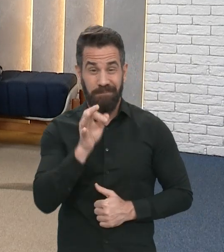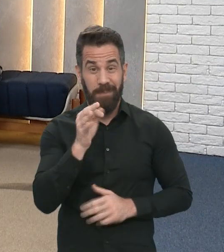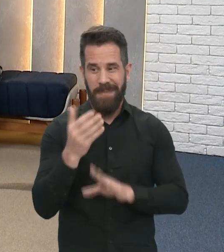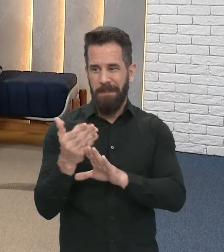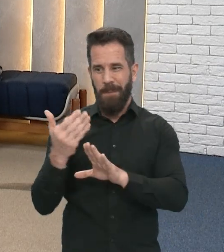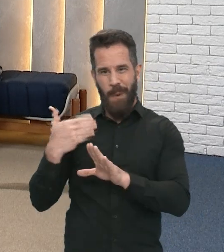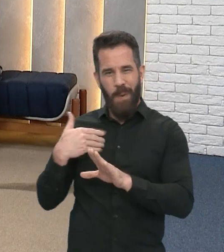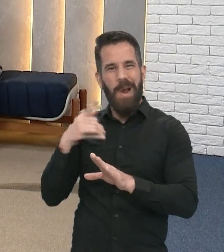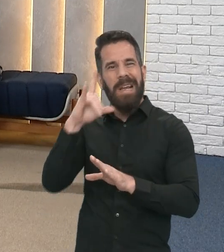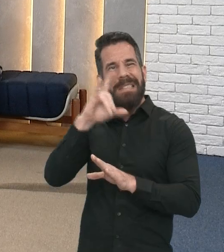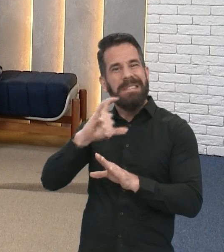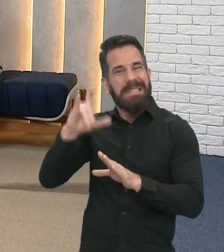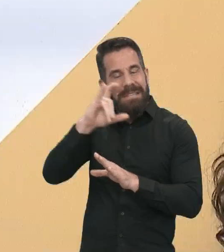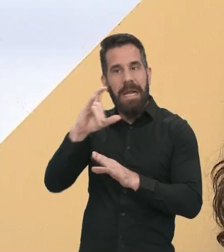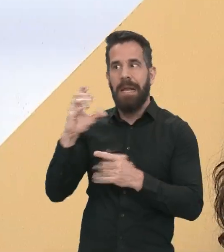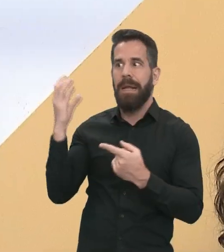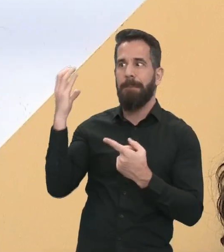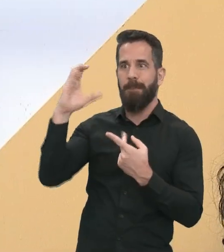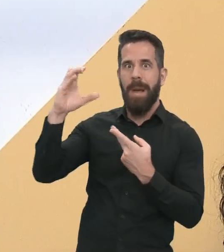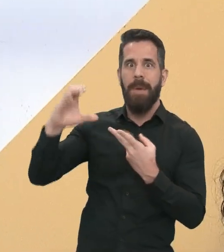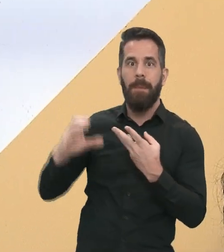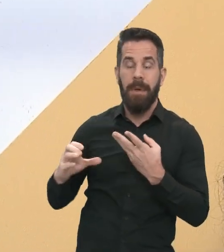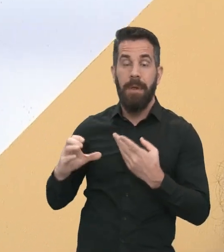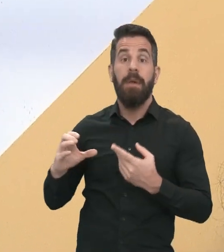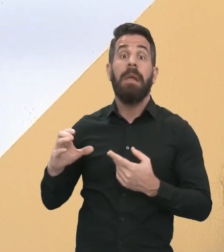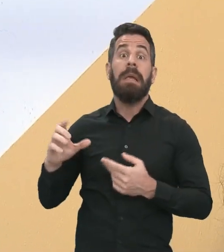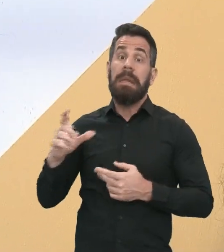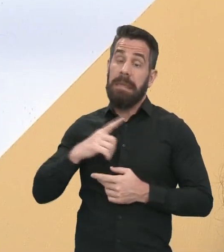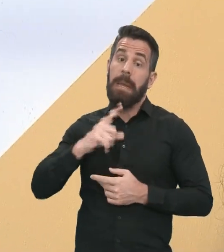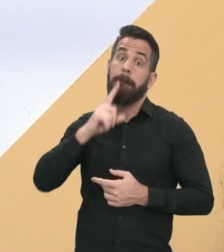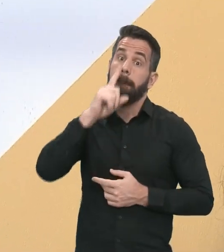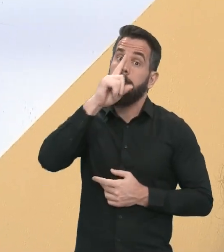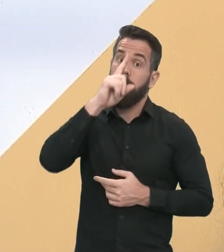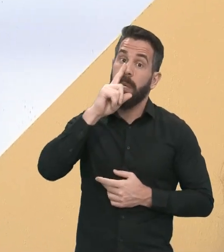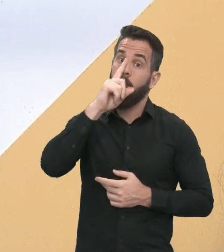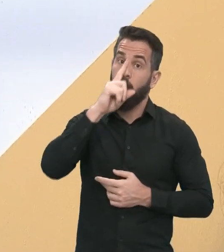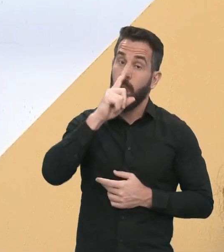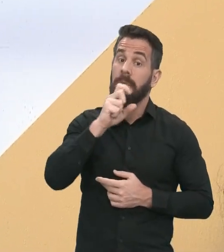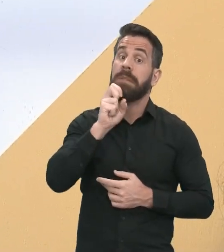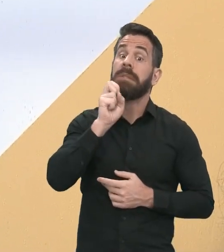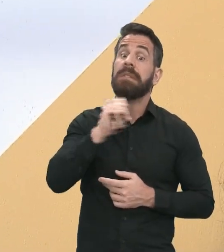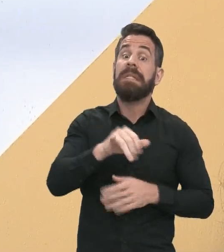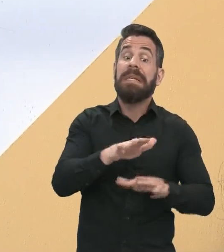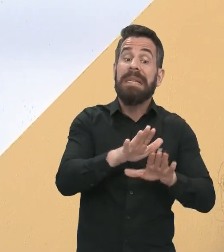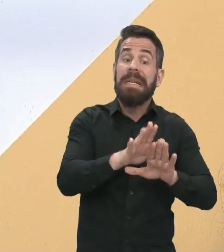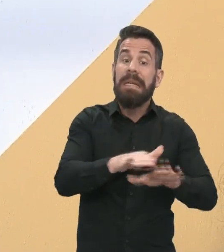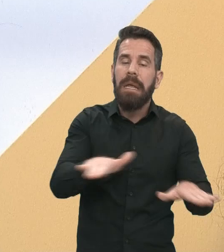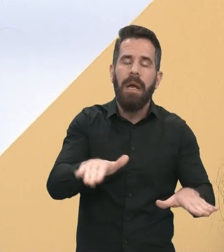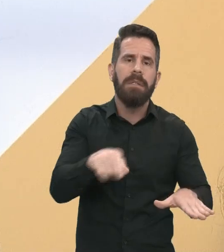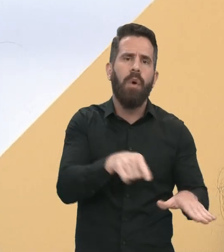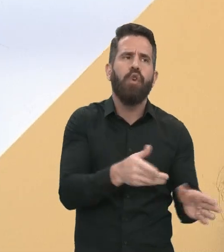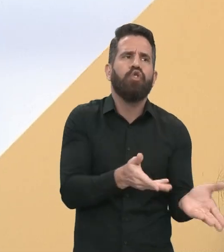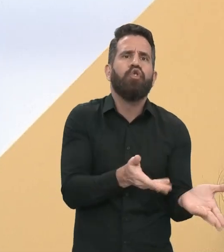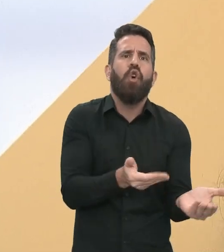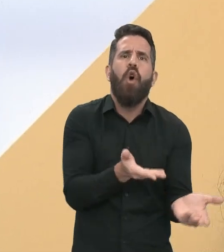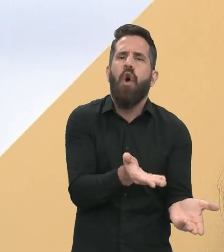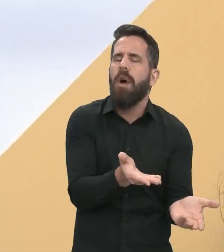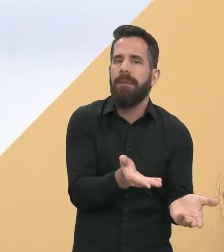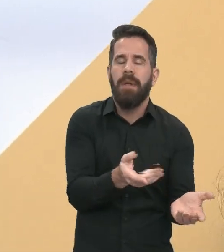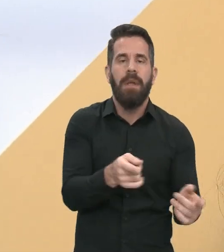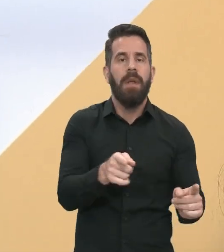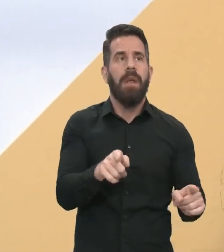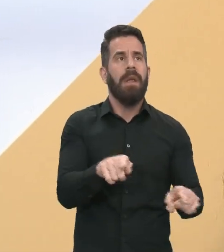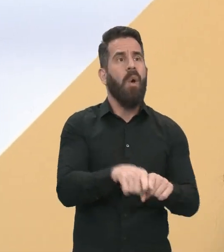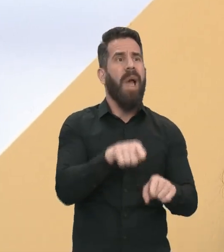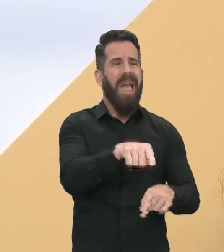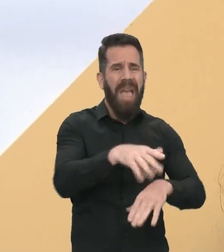os perigos de expor a criança nas redes, principalmente quando ela é muito jovem, quando ela não tem poder de escolha, quando ela